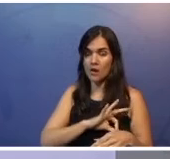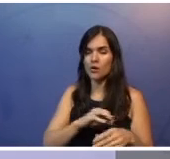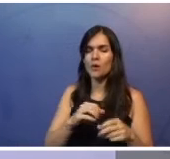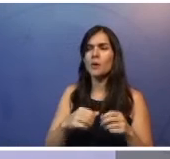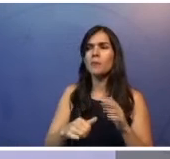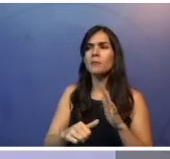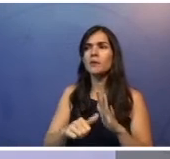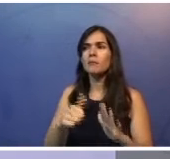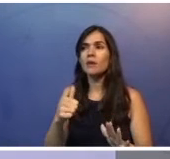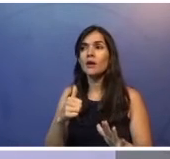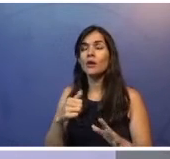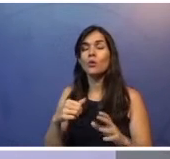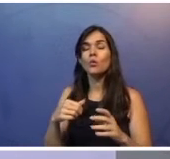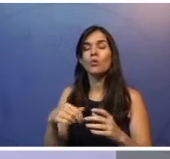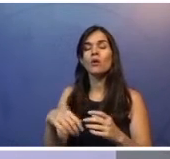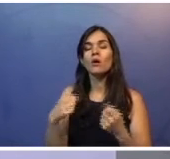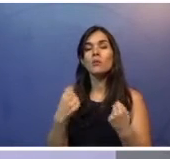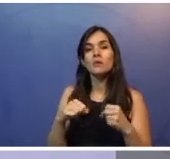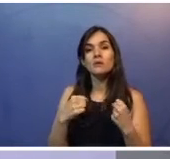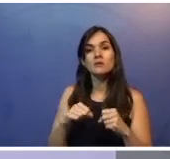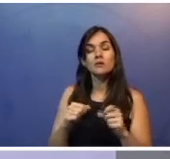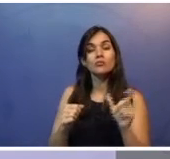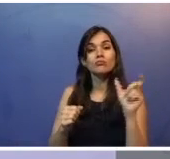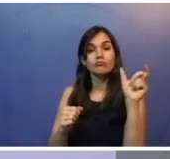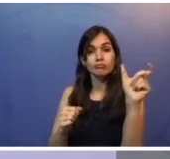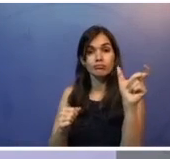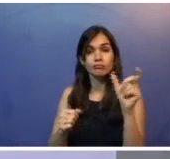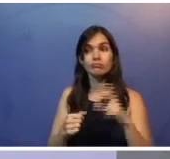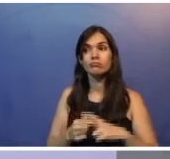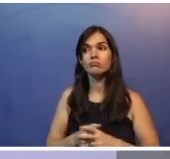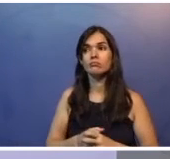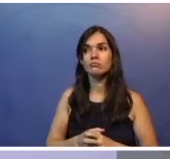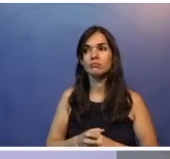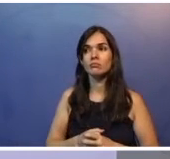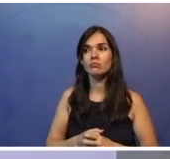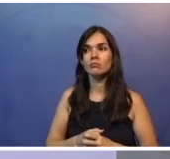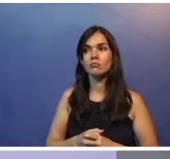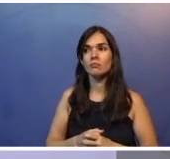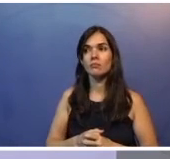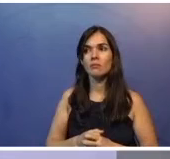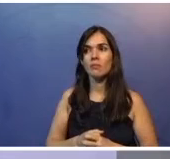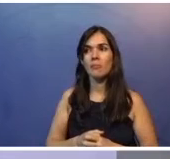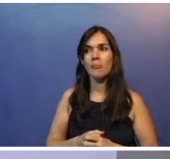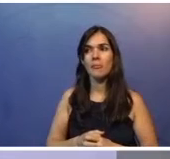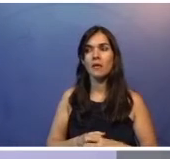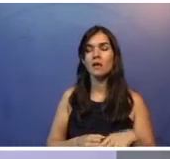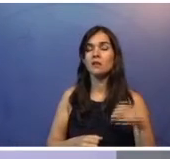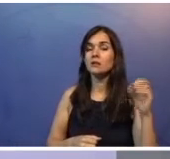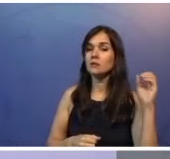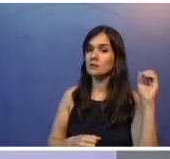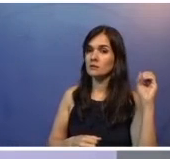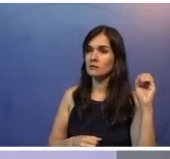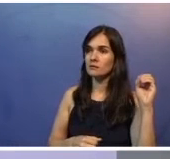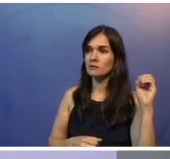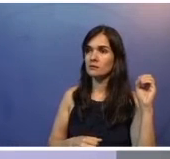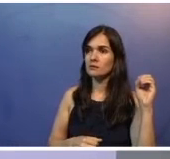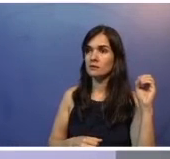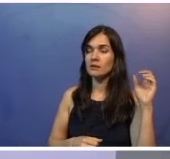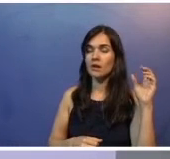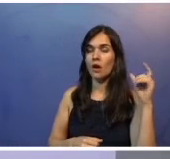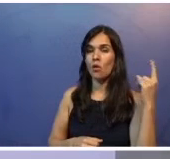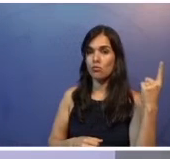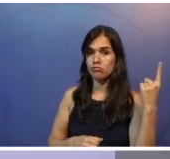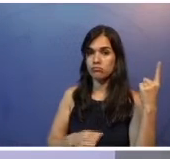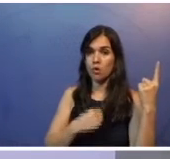tem que calcular o ponto médio e vai ser a média entre os intervalos de classe tão vai fazer um mas o outro